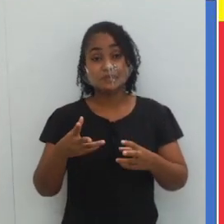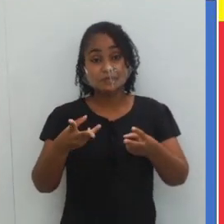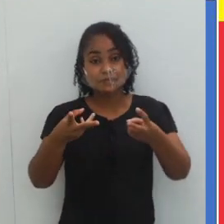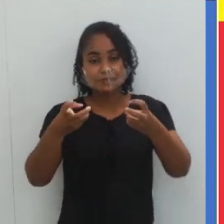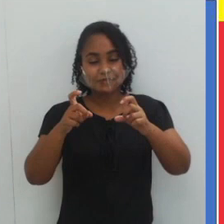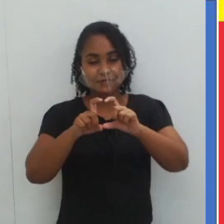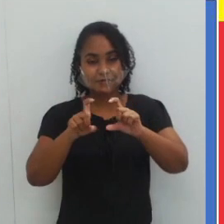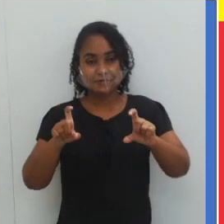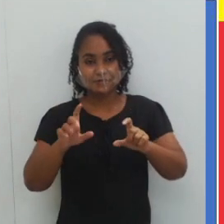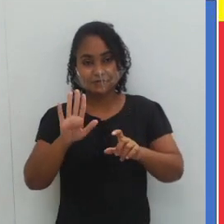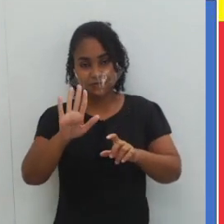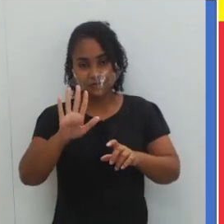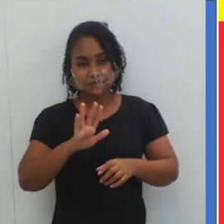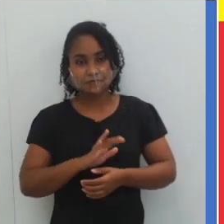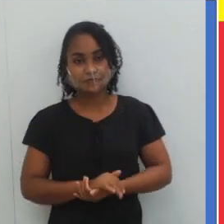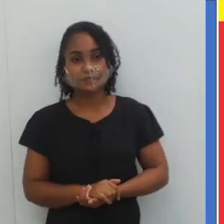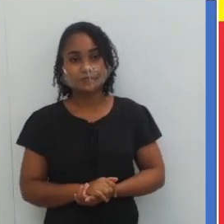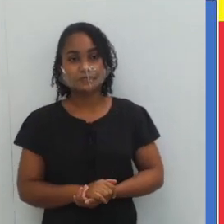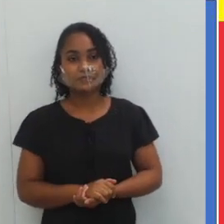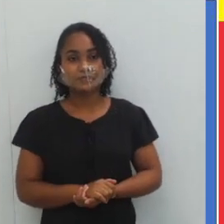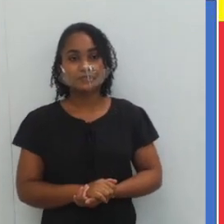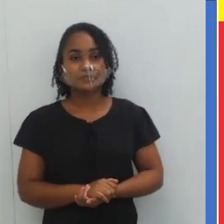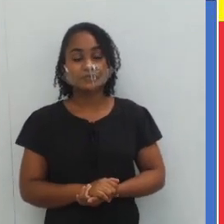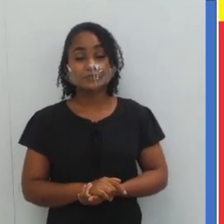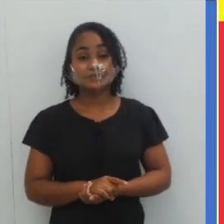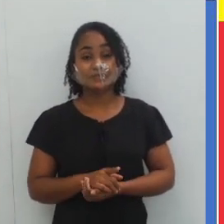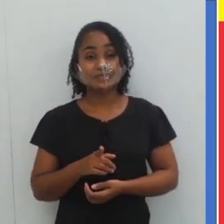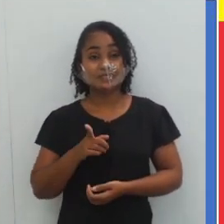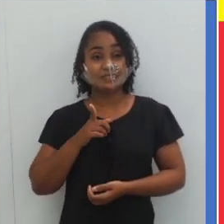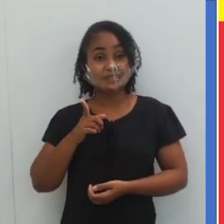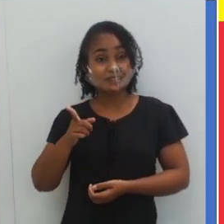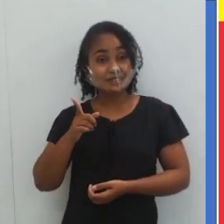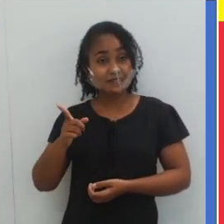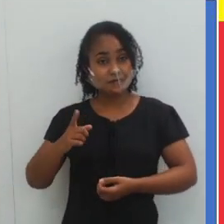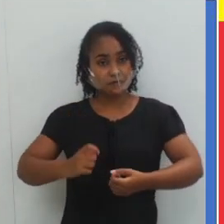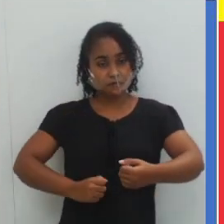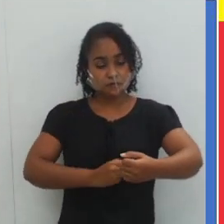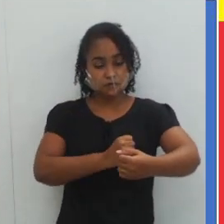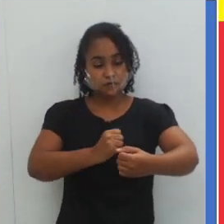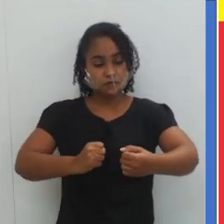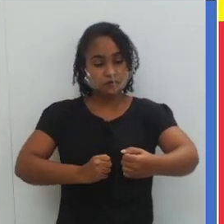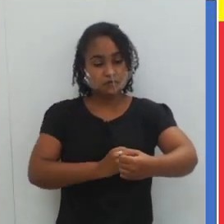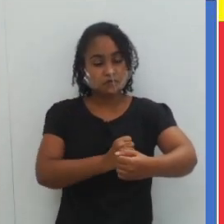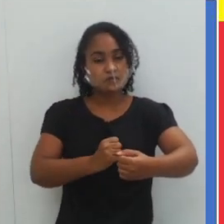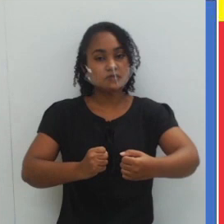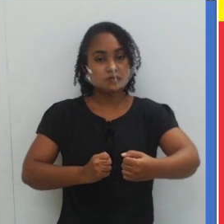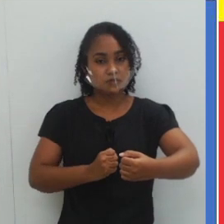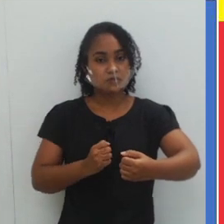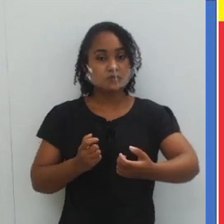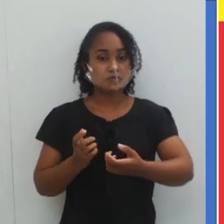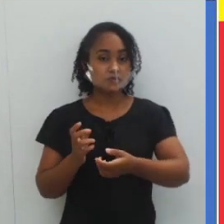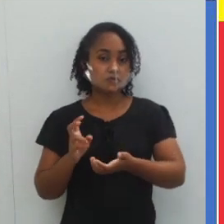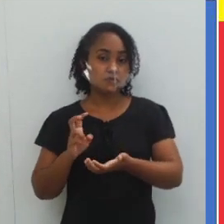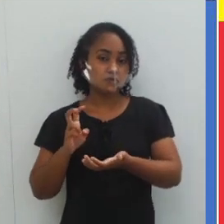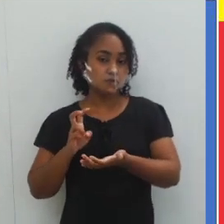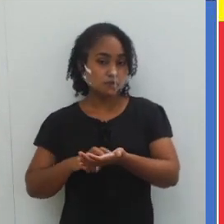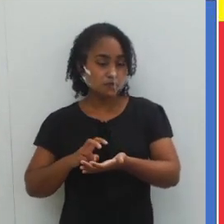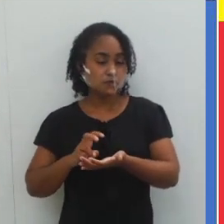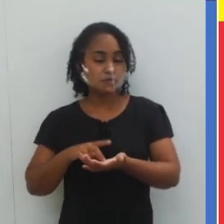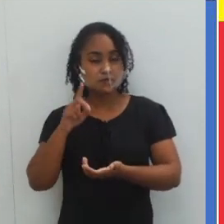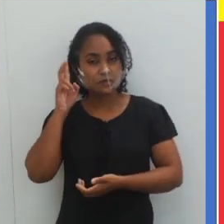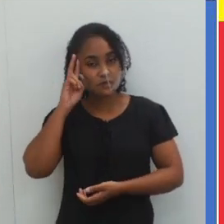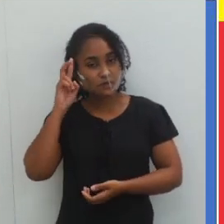Então, olha aí a sentença como fica. Ó. She was cooking all morning. Ela estava